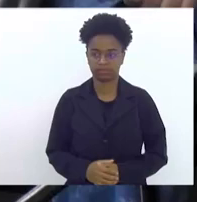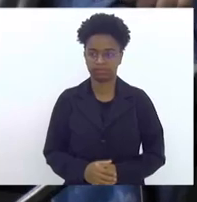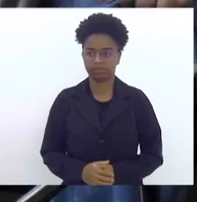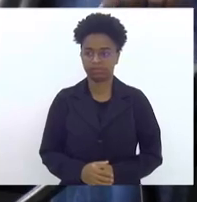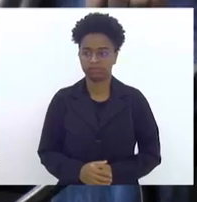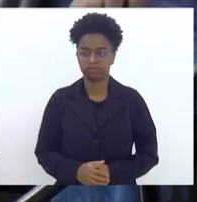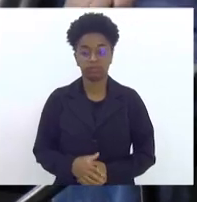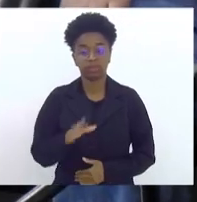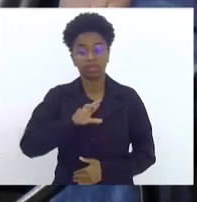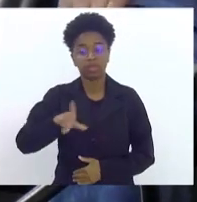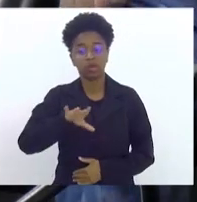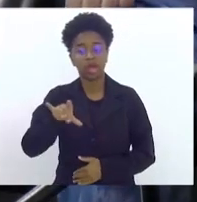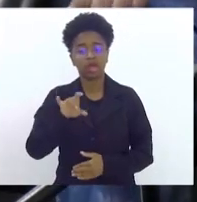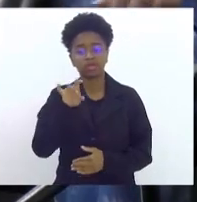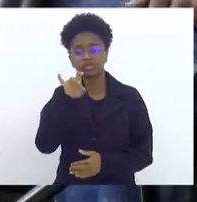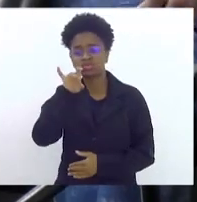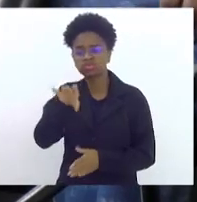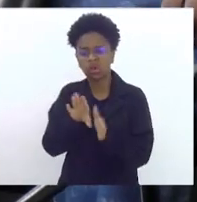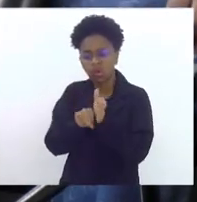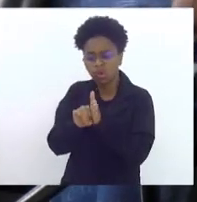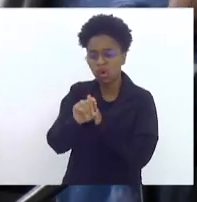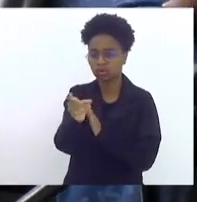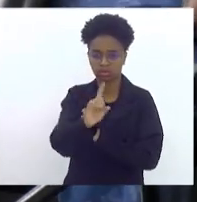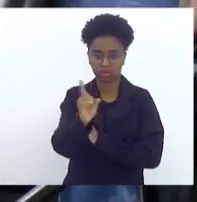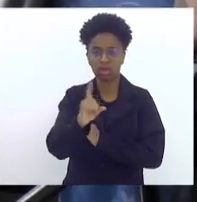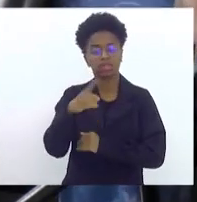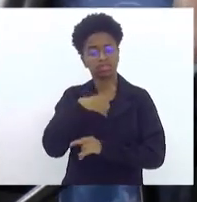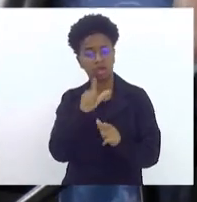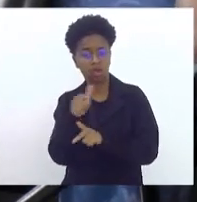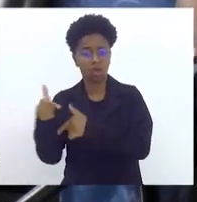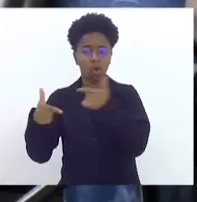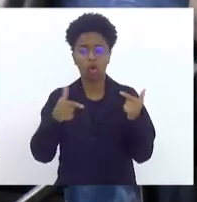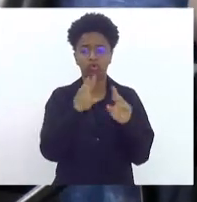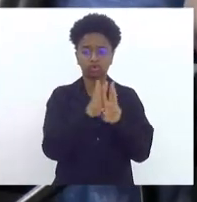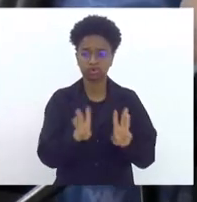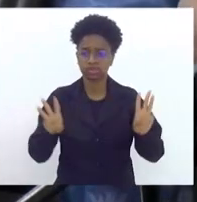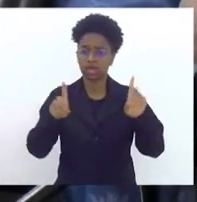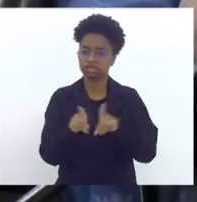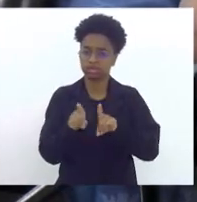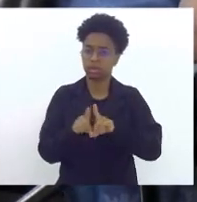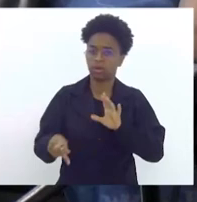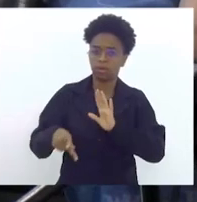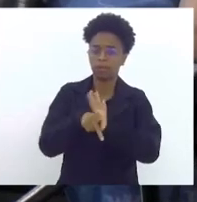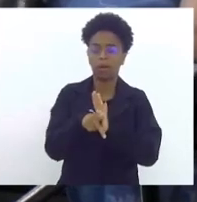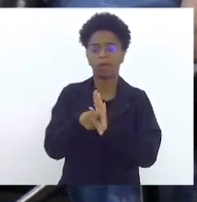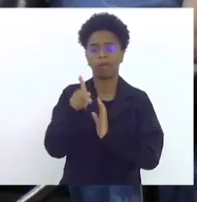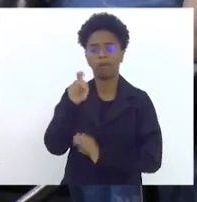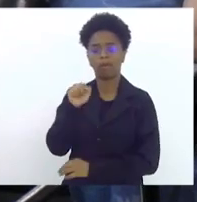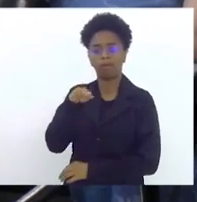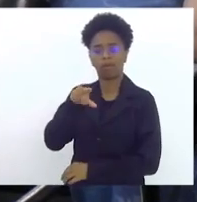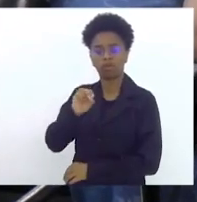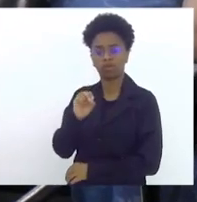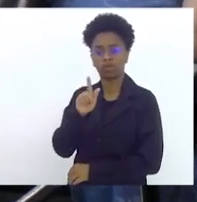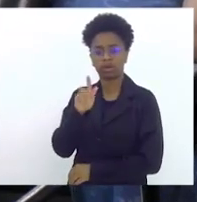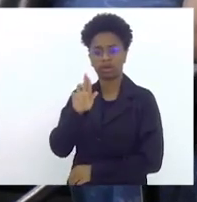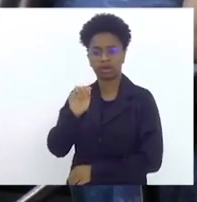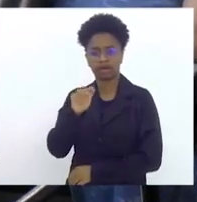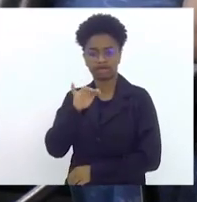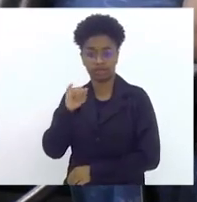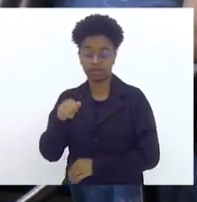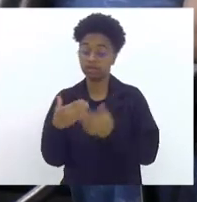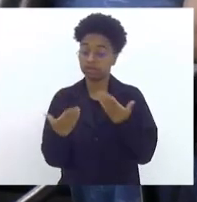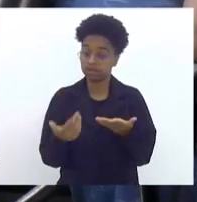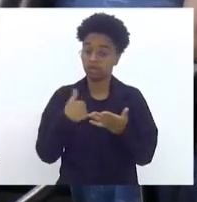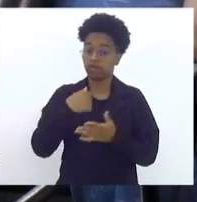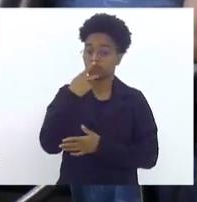não é só no Google né a gente acha através do Google mas em vários sites pornográficos né então eu costumo dizer que a violência